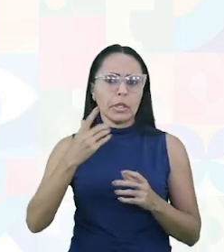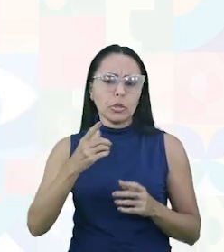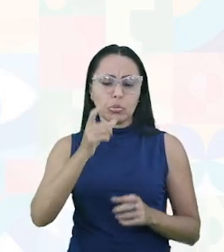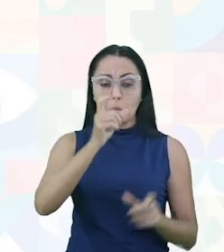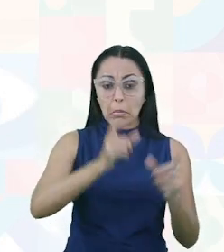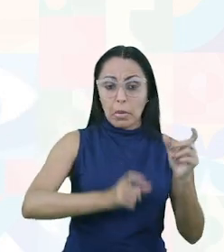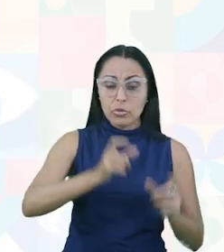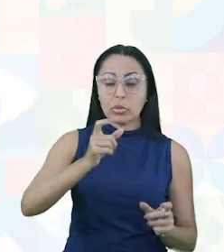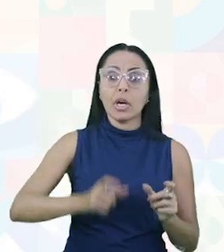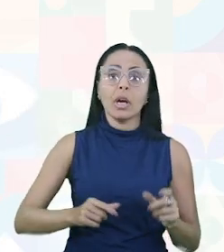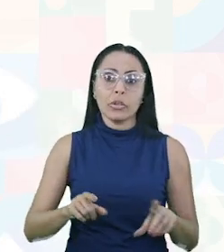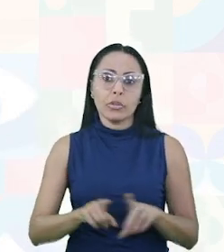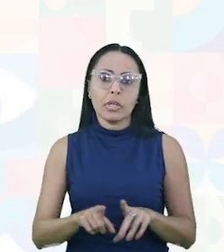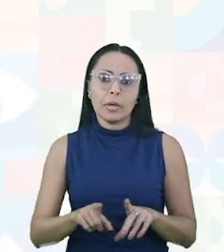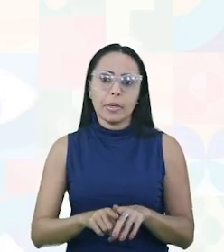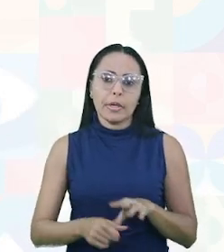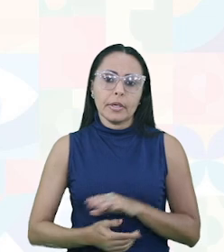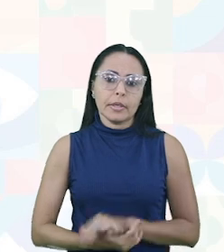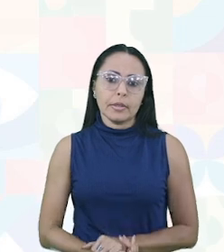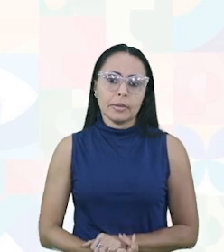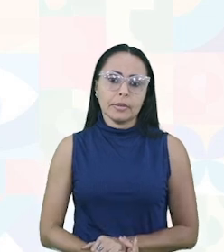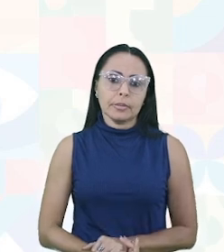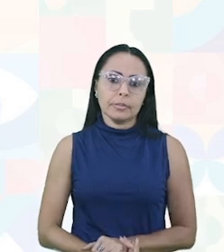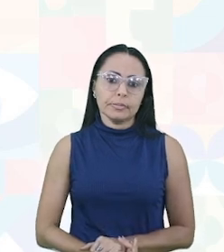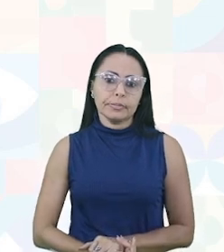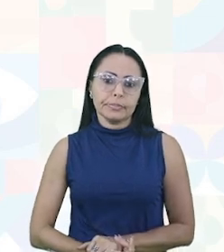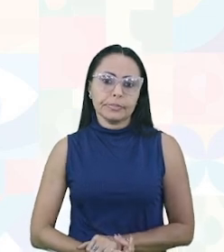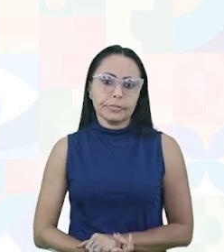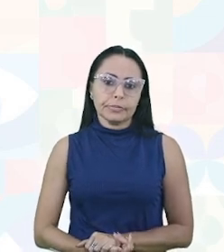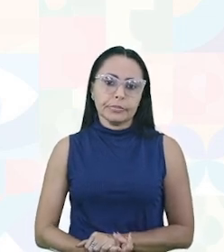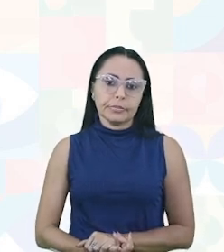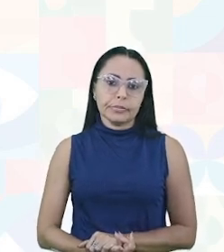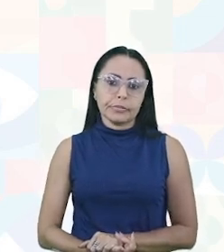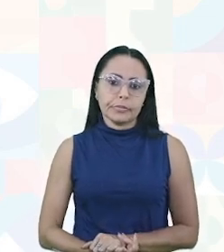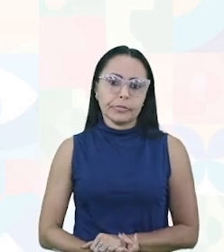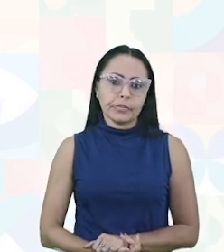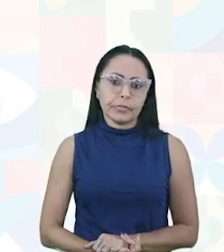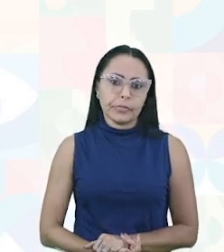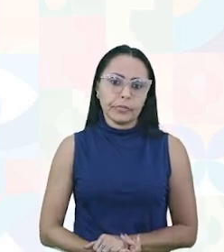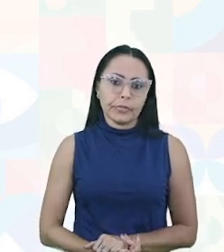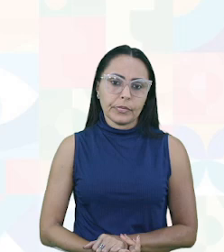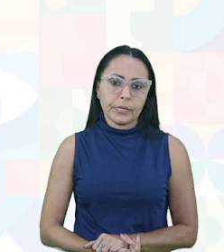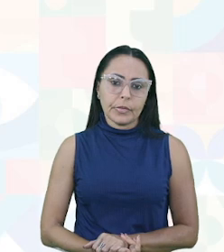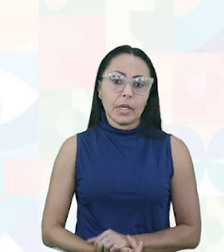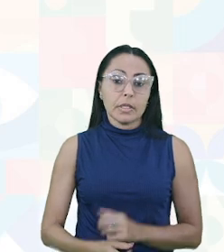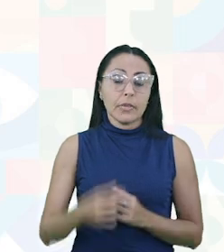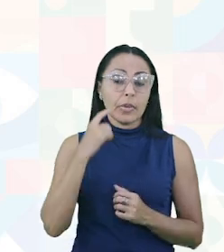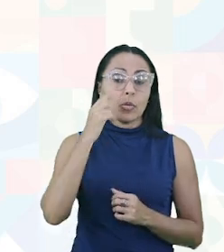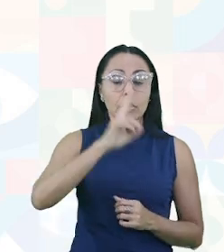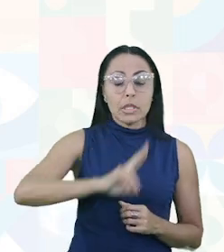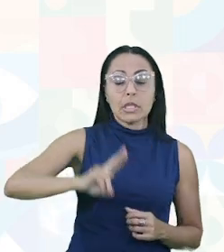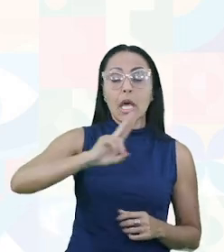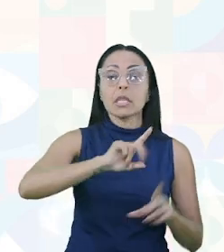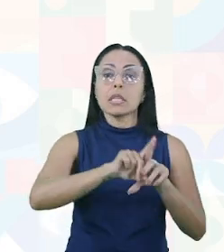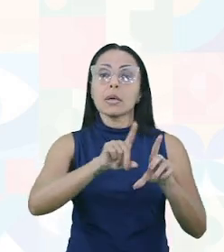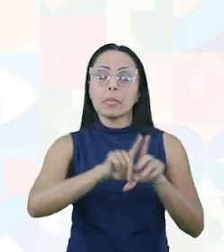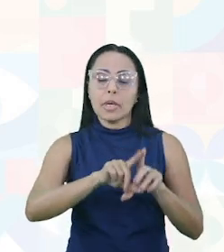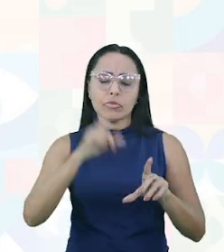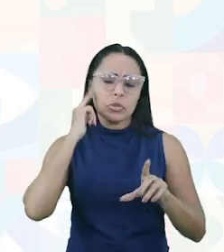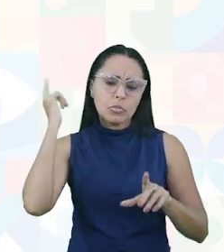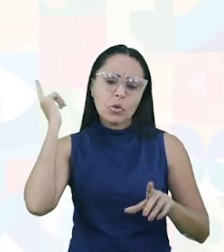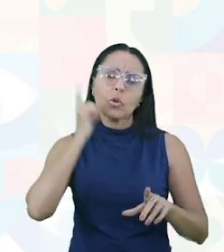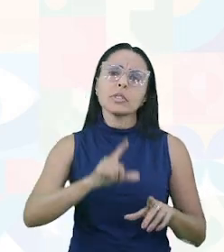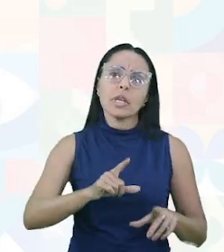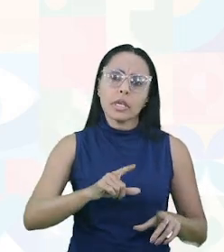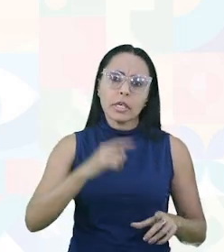ou dentro da palavra reaja. É, serigrafia é massa, tipo, essa versatilidade assim, porque a gente consegue